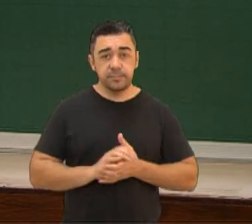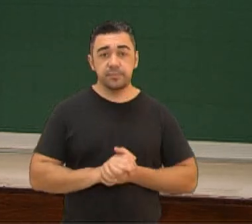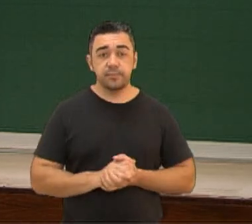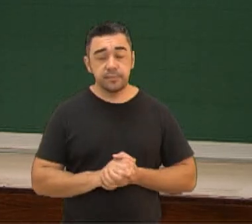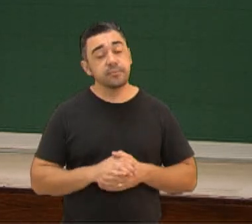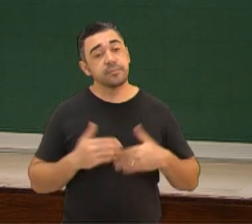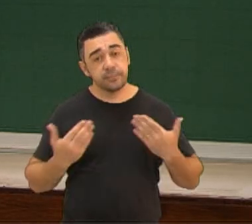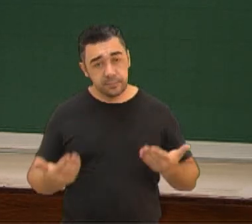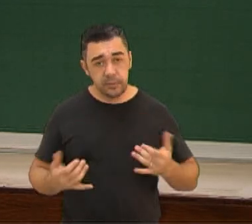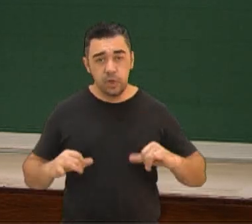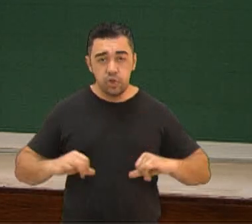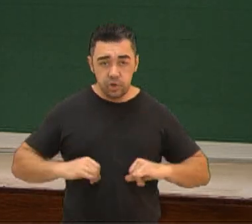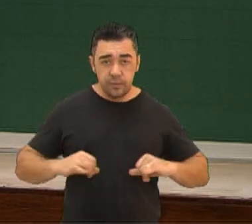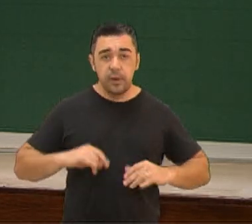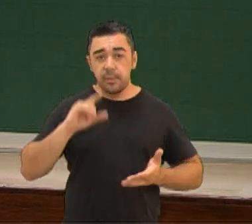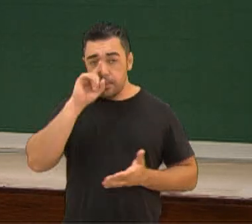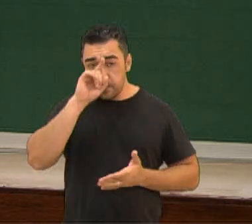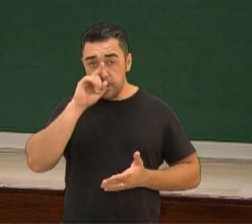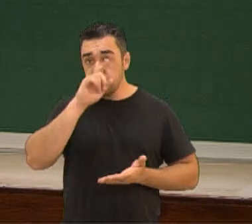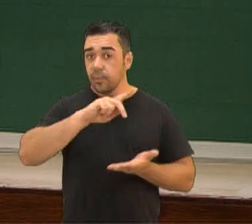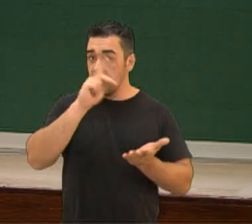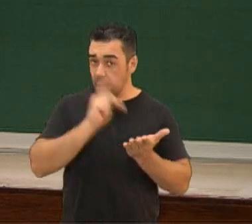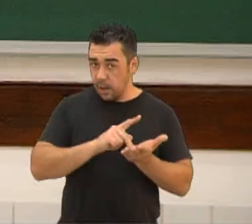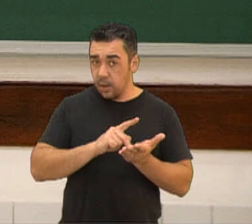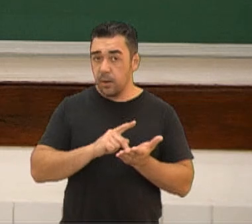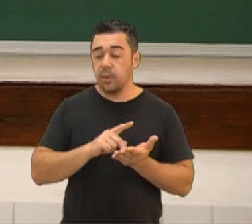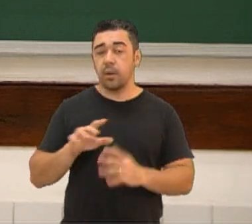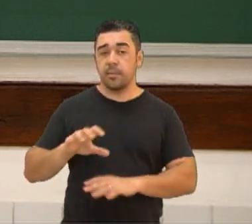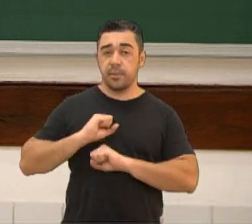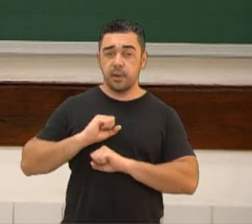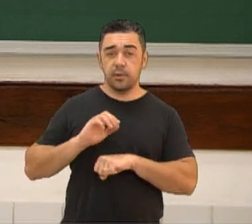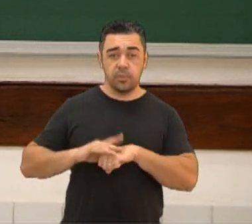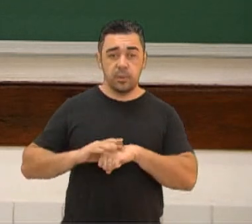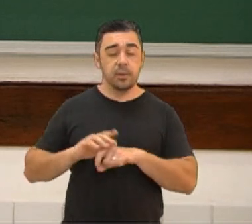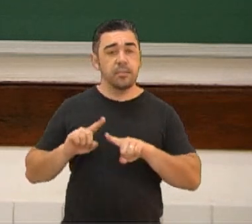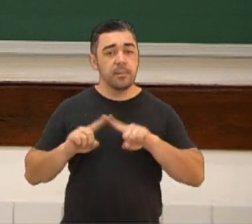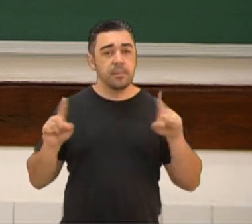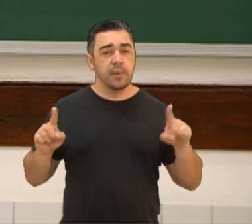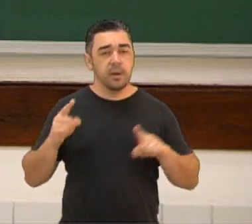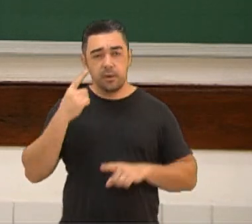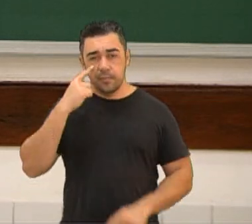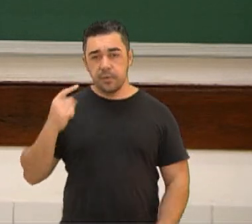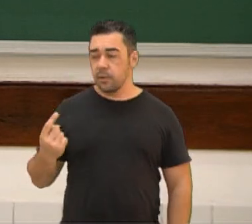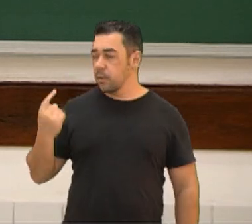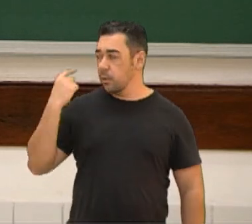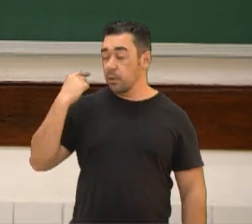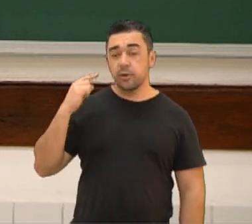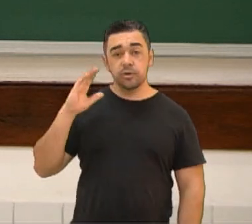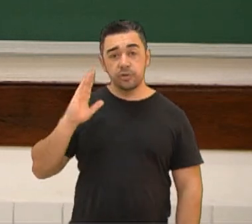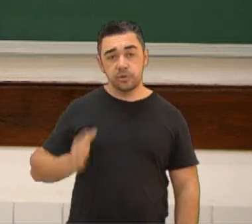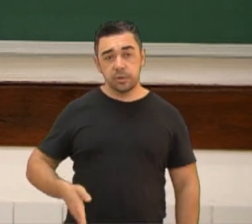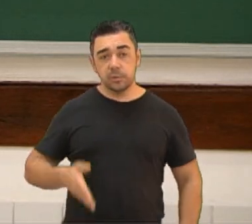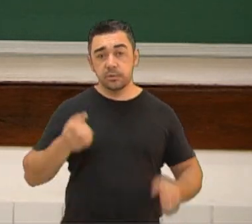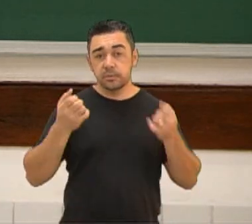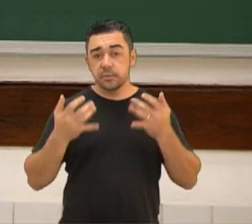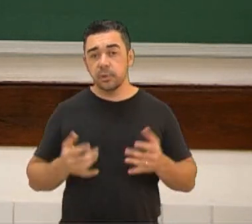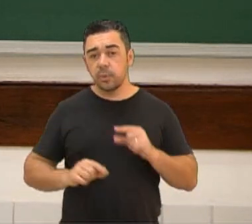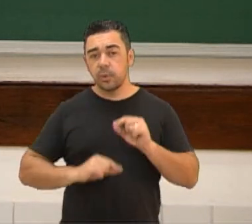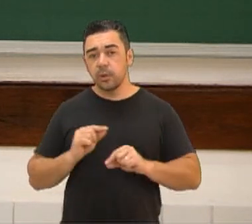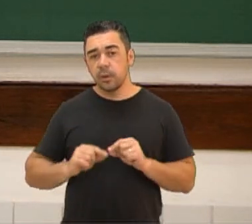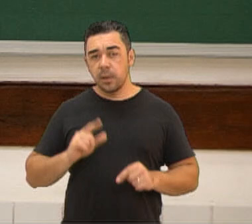Eles, então, sofriam esses perigos reais. Mas a gente volta lá no que eu já falei para vocês sobre a ideia